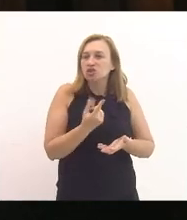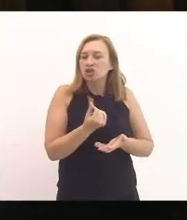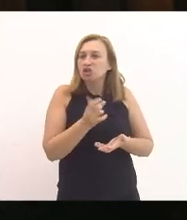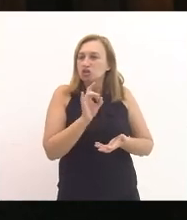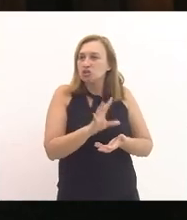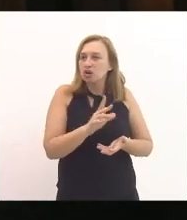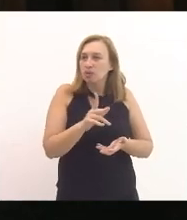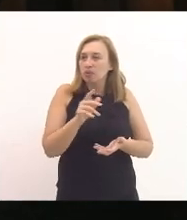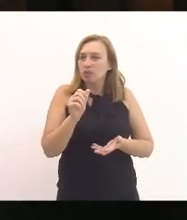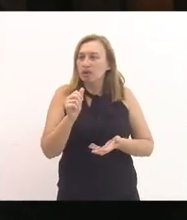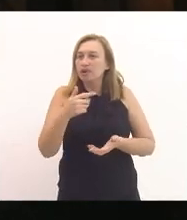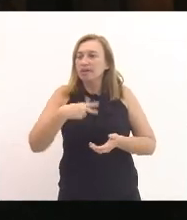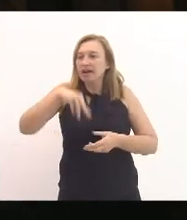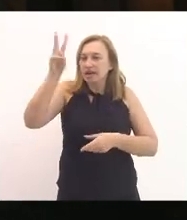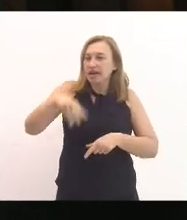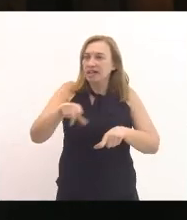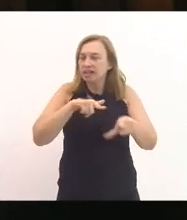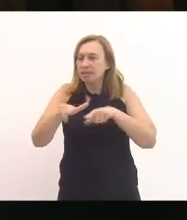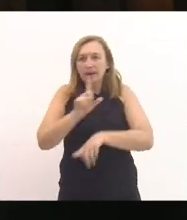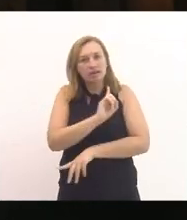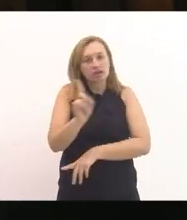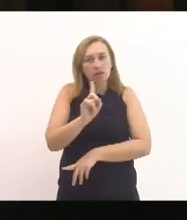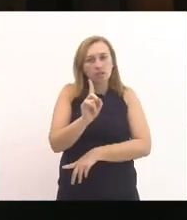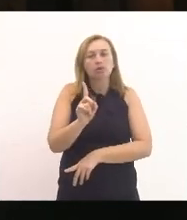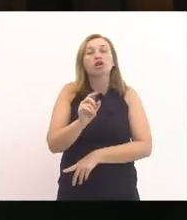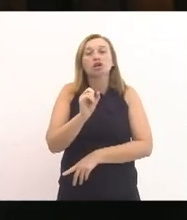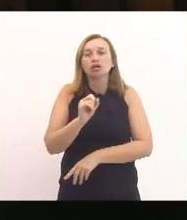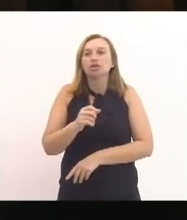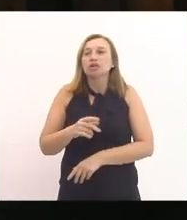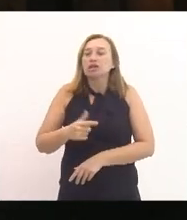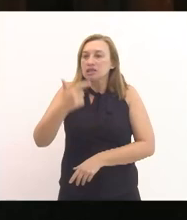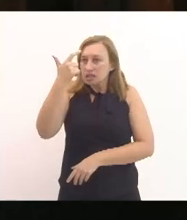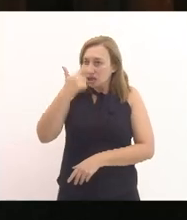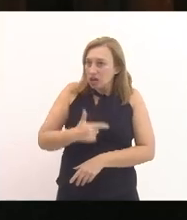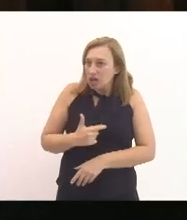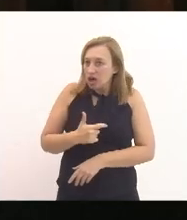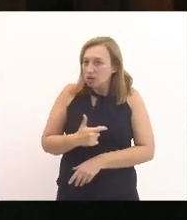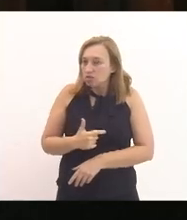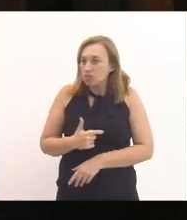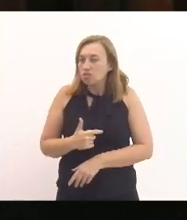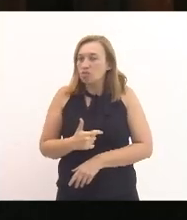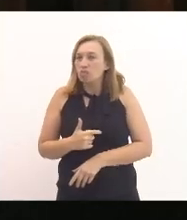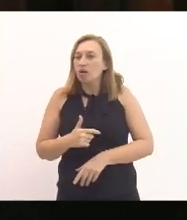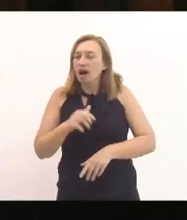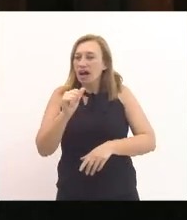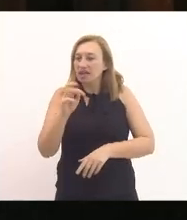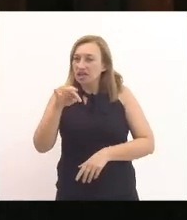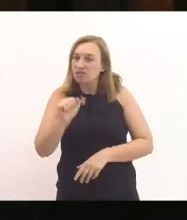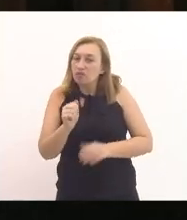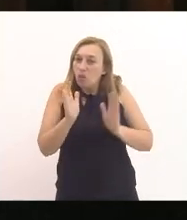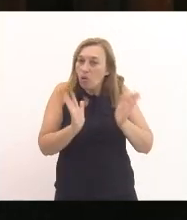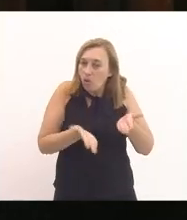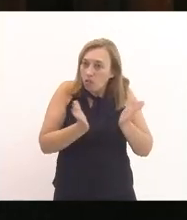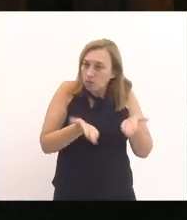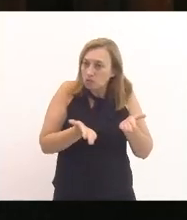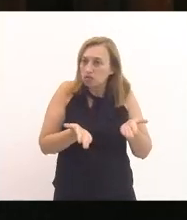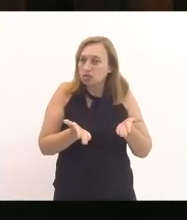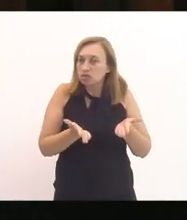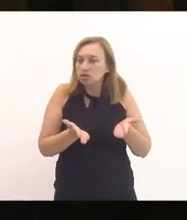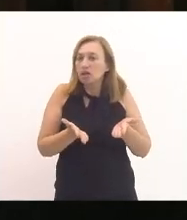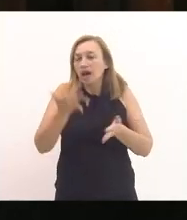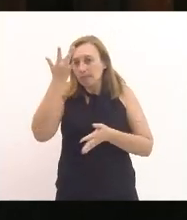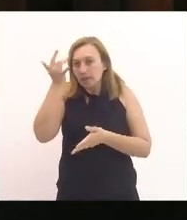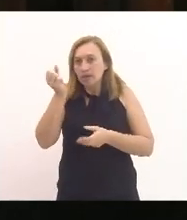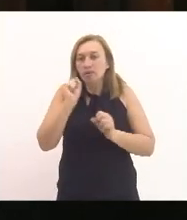fala eu não posso concordar o único pão não concorda com isso porque se eu sou ativo Hoje eu serei o Inativo desculpe né a terminologia